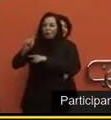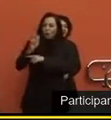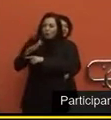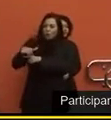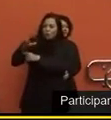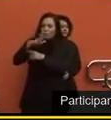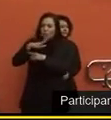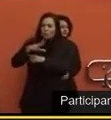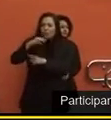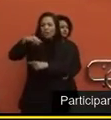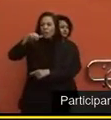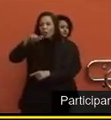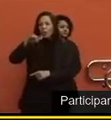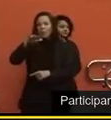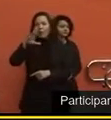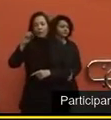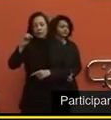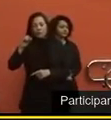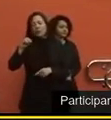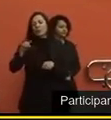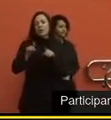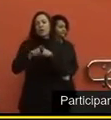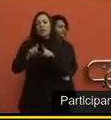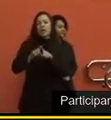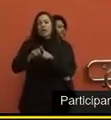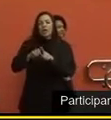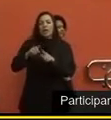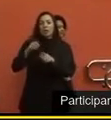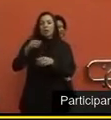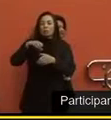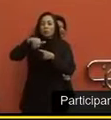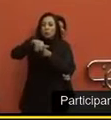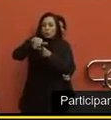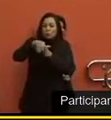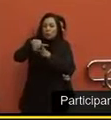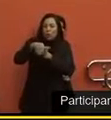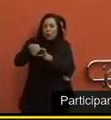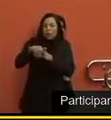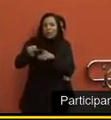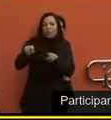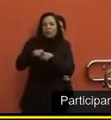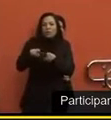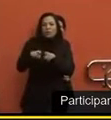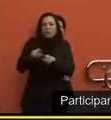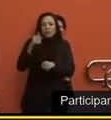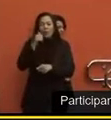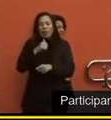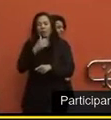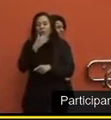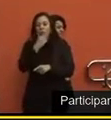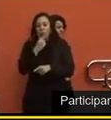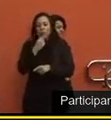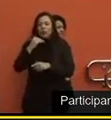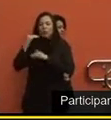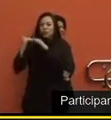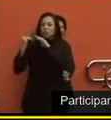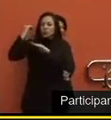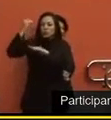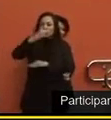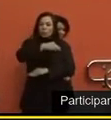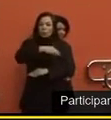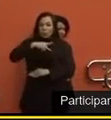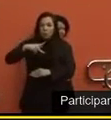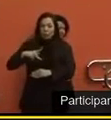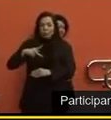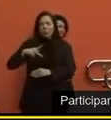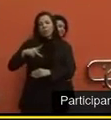Ricardo Ribeiro Martins. Excelentíssimos senhores conselheiros e excelentíssimas senhoras conselheiras do Conselho Superior do Ministério